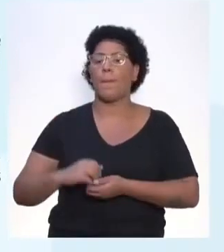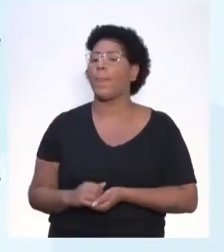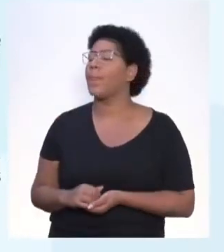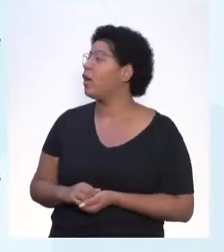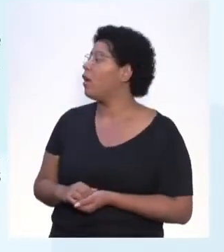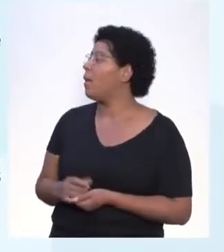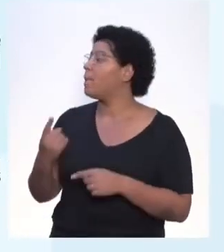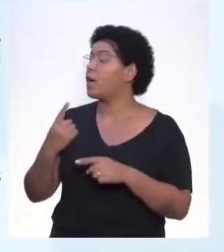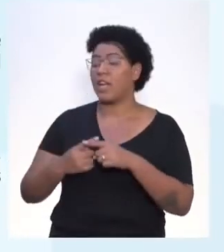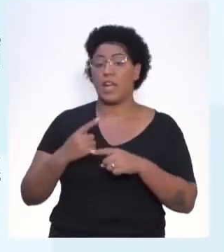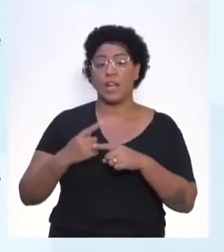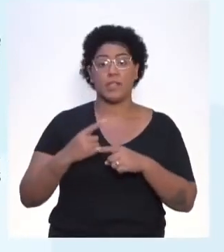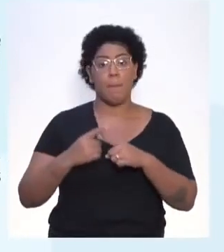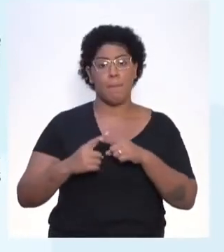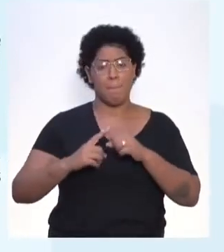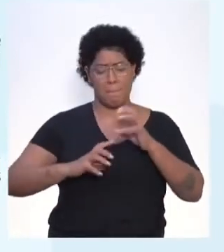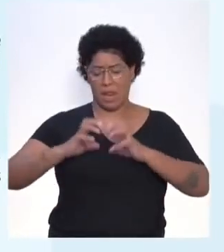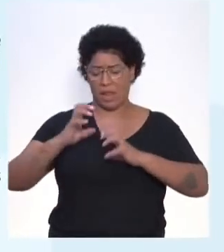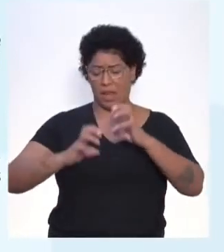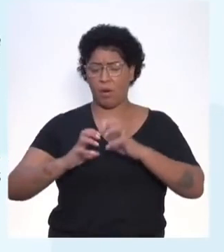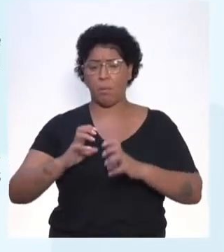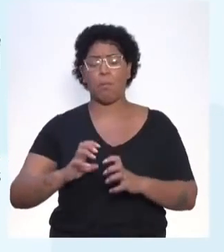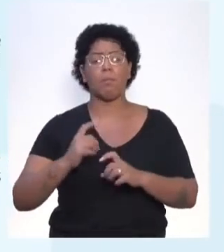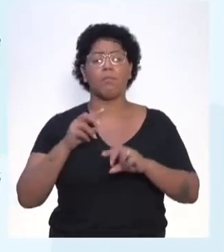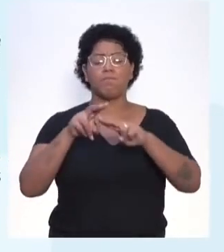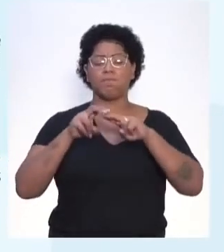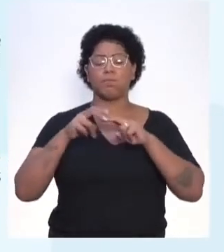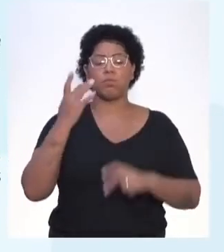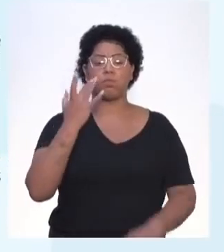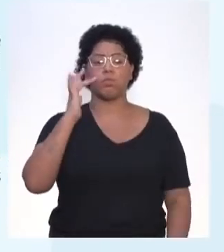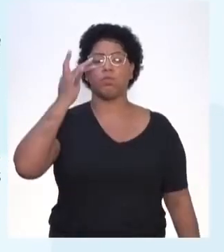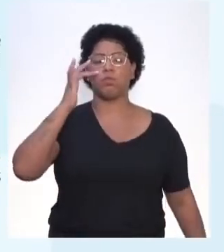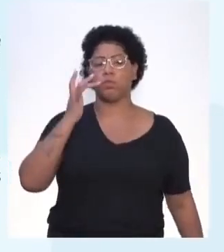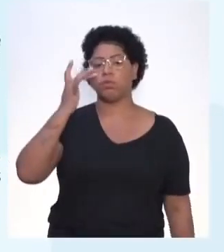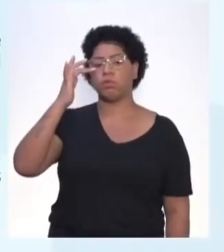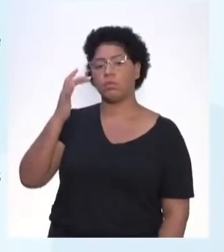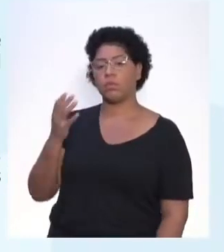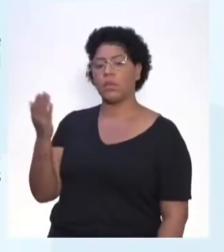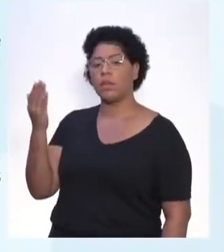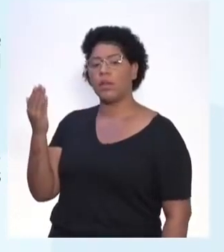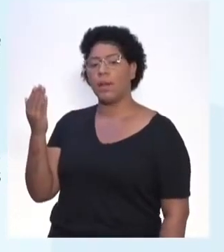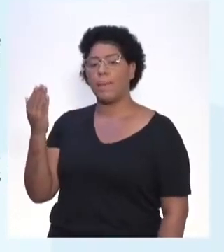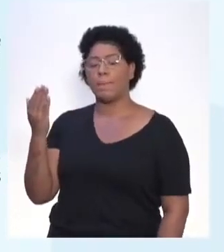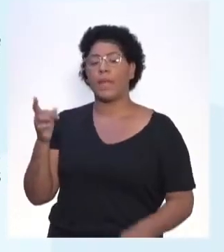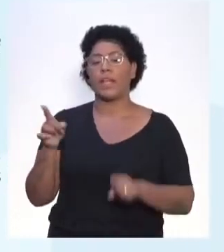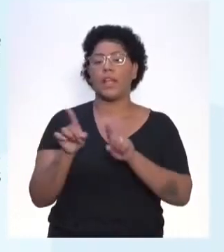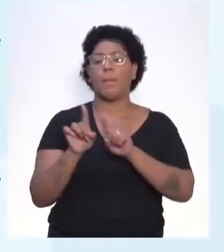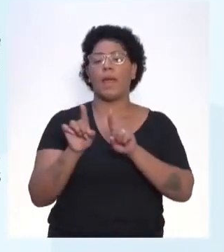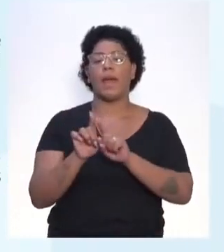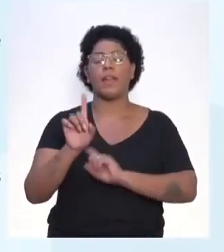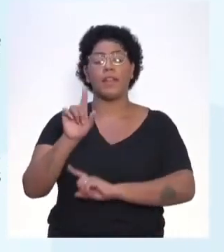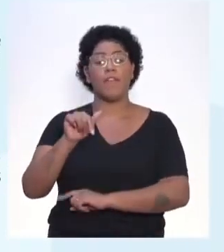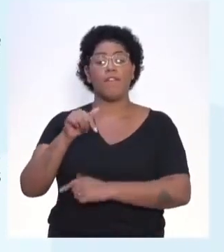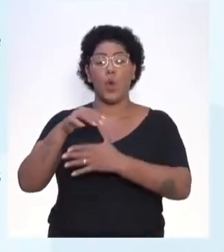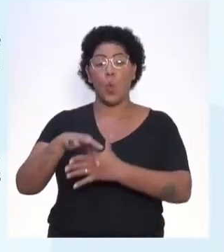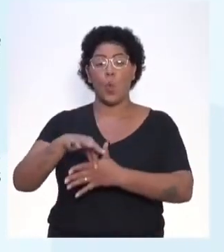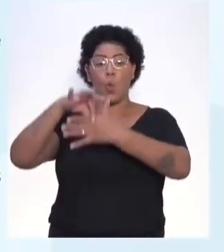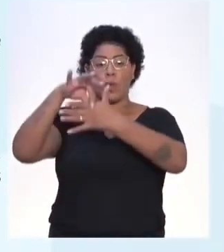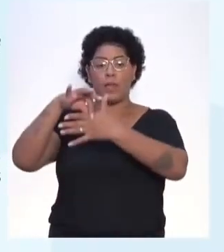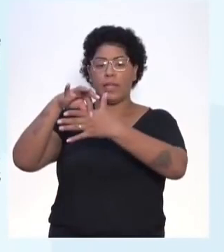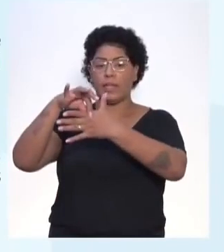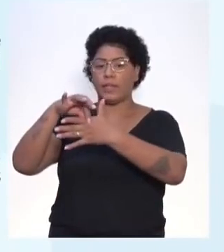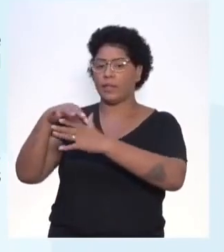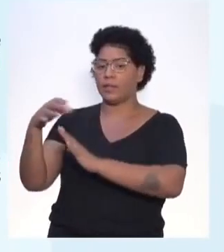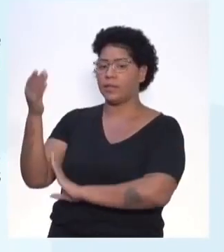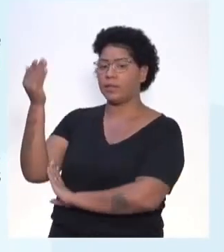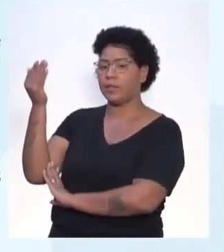atual Gana, após os britânicos terem substituído os líderes tradicionais, né, o neto da Yaa Asantewaa, por